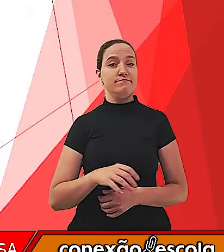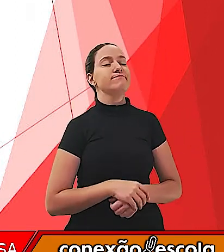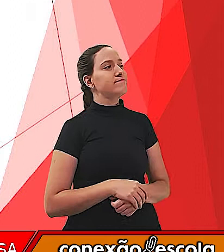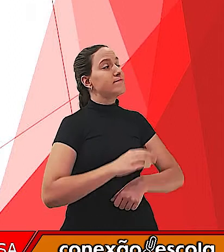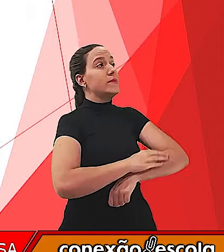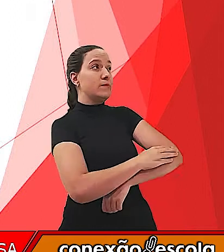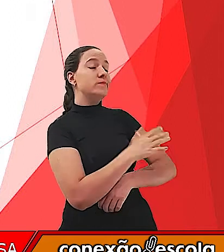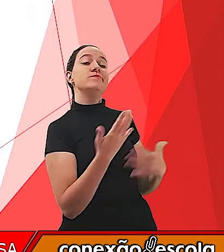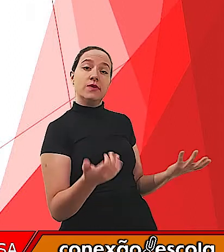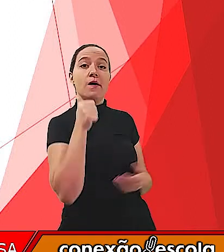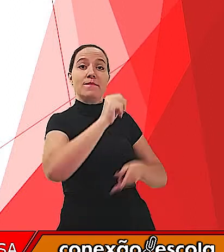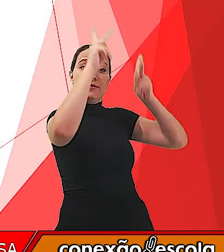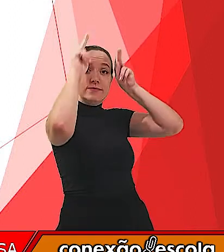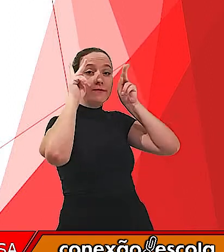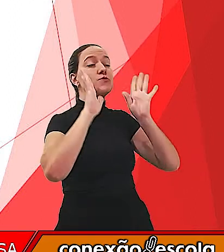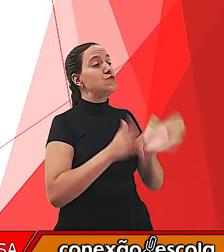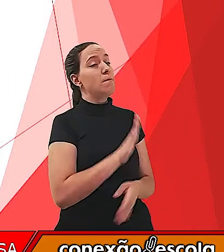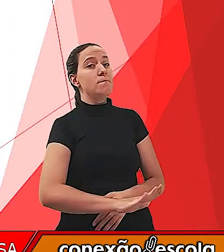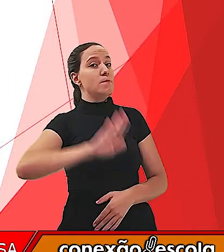prometeu dar-me um beijo depois que